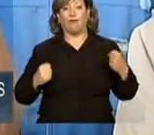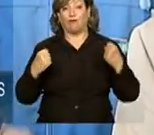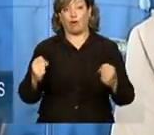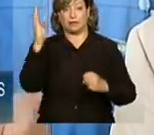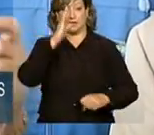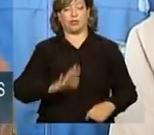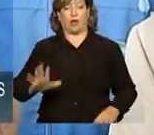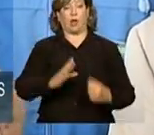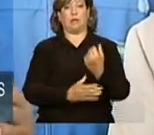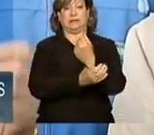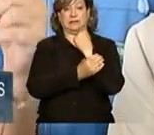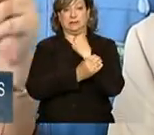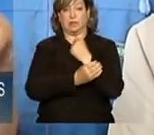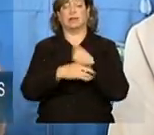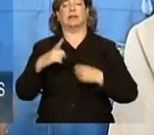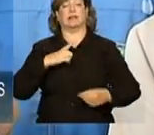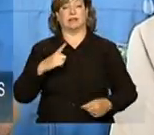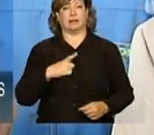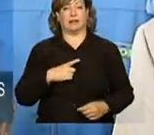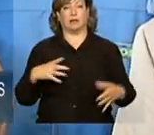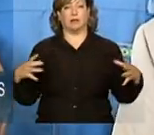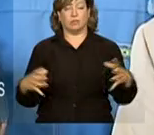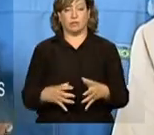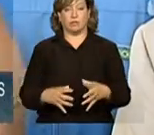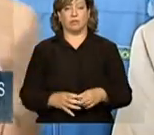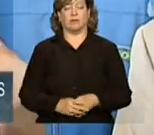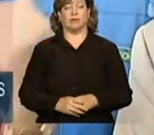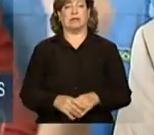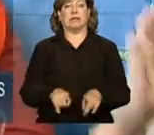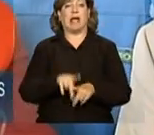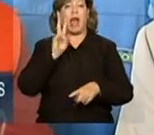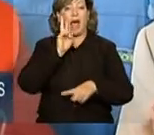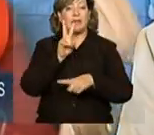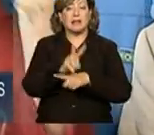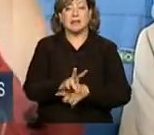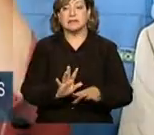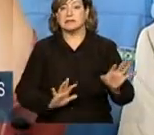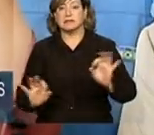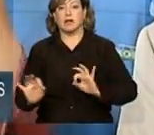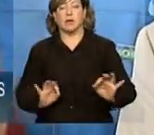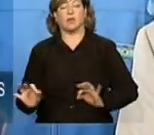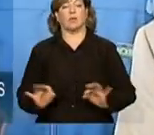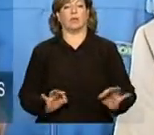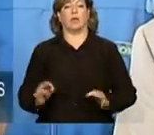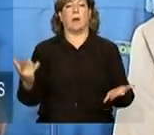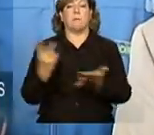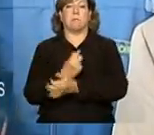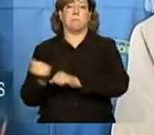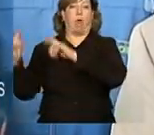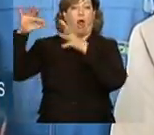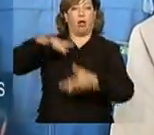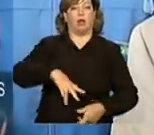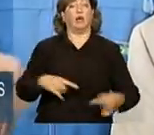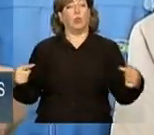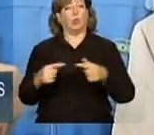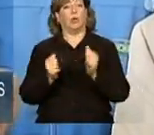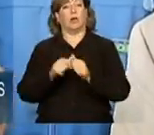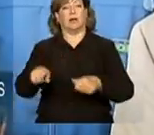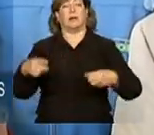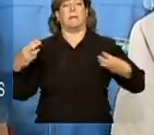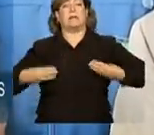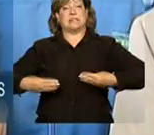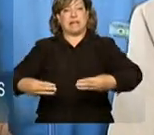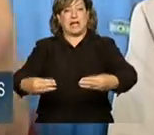de Segurança e de Atenção a Desastres ligada ao Ministério da